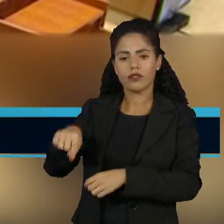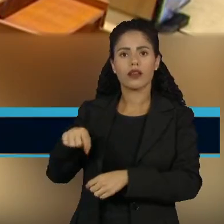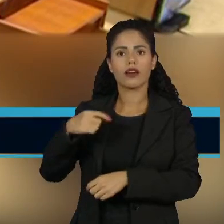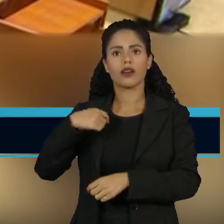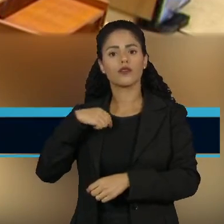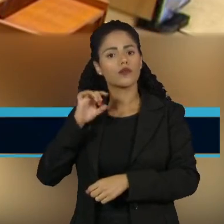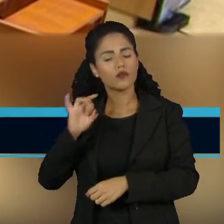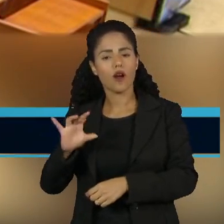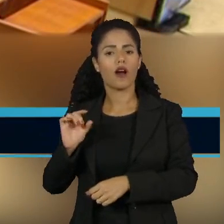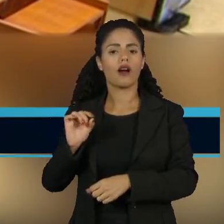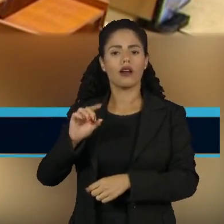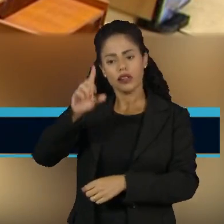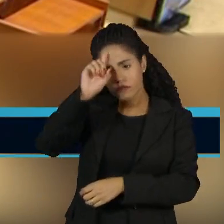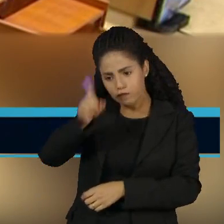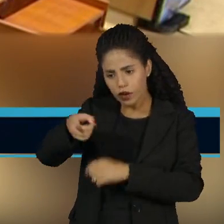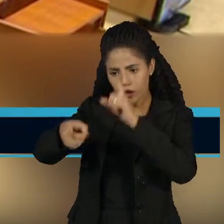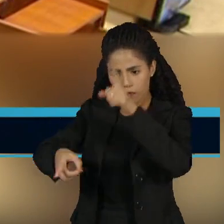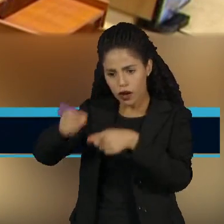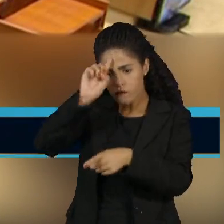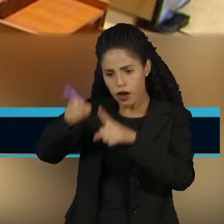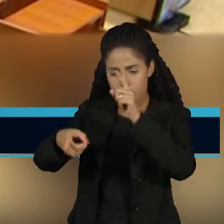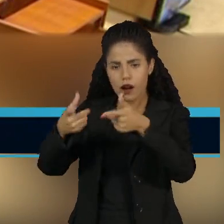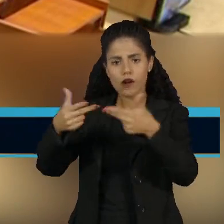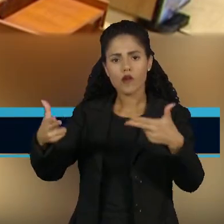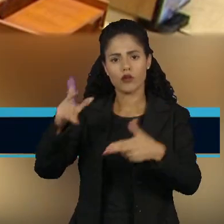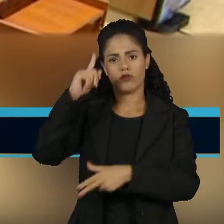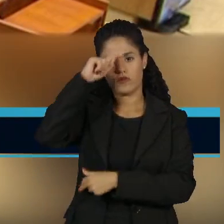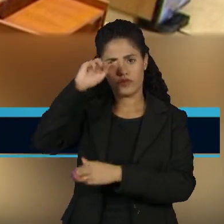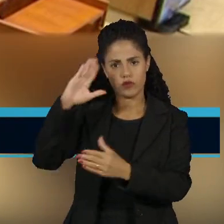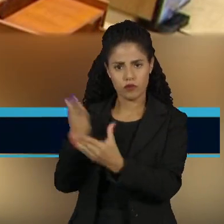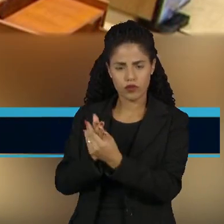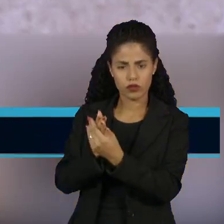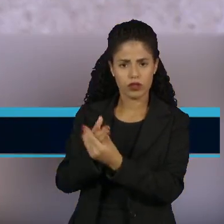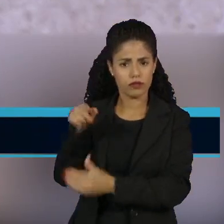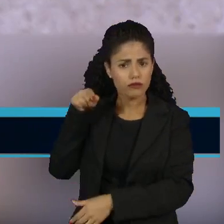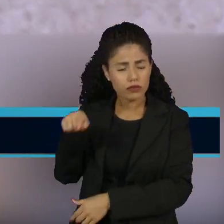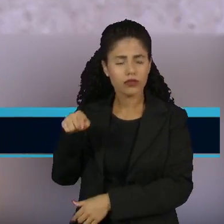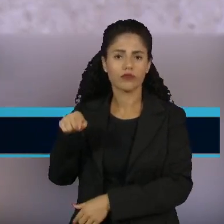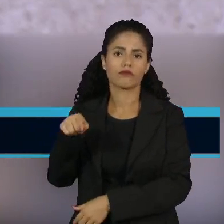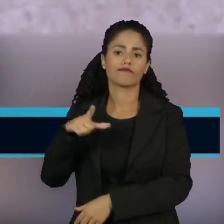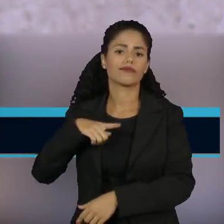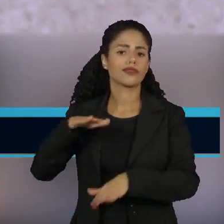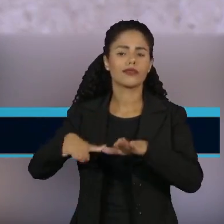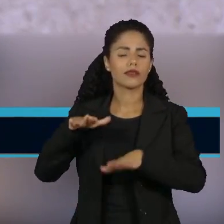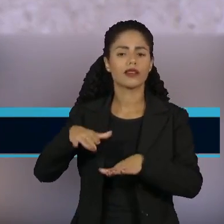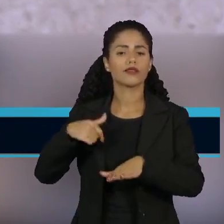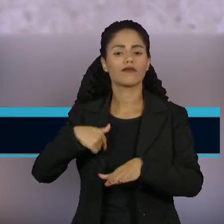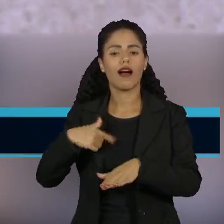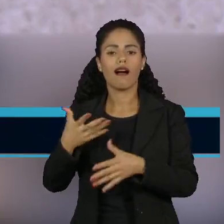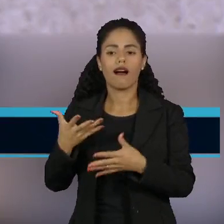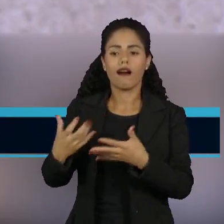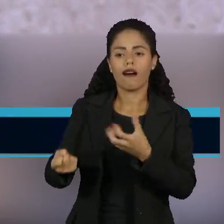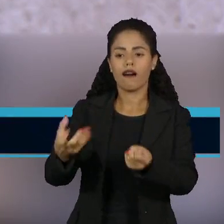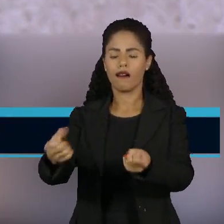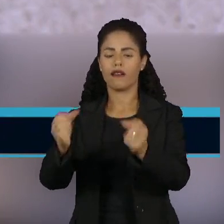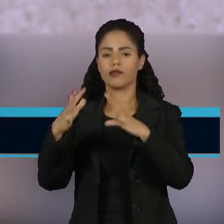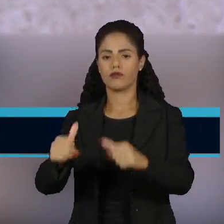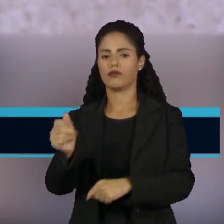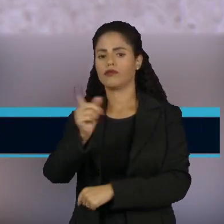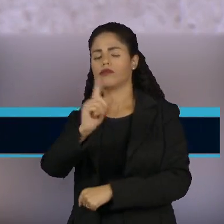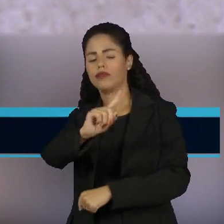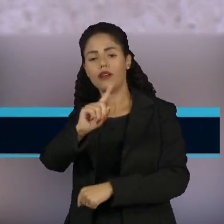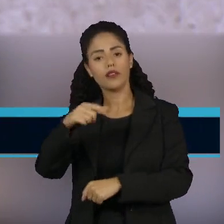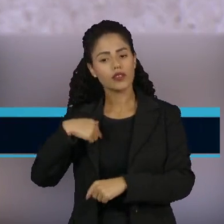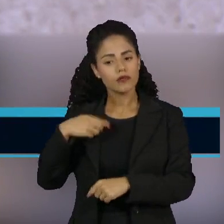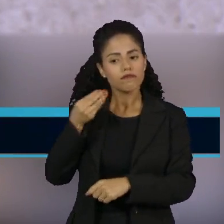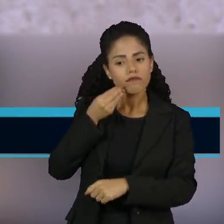dado recusar-se a julgar questões difíceis e controvertidas. Não há institucionalidade que resista se cada setor